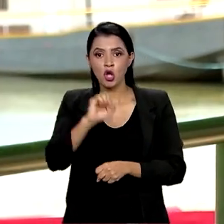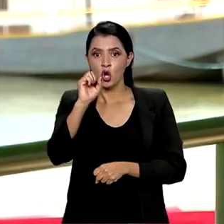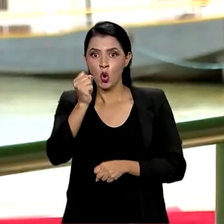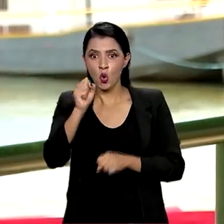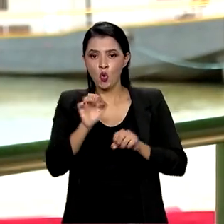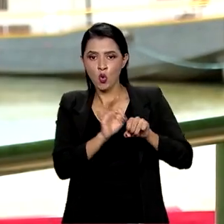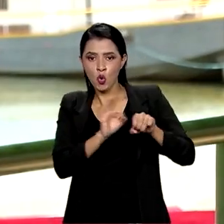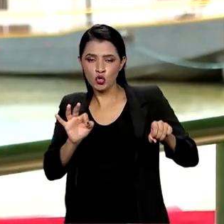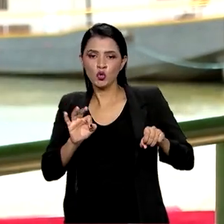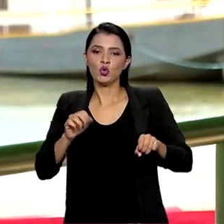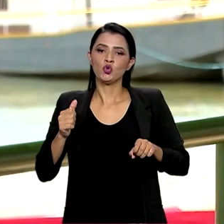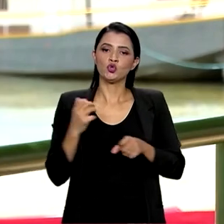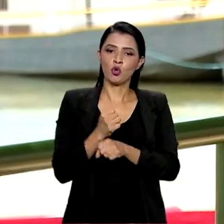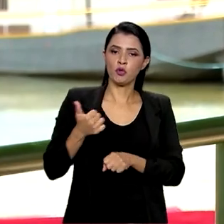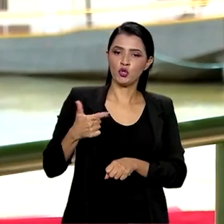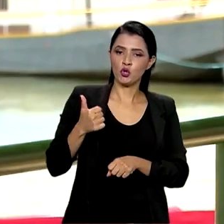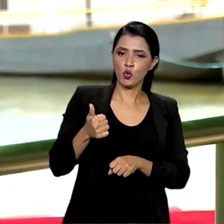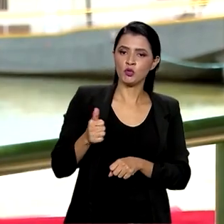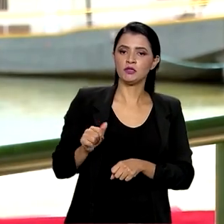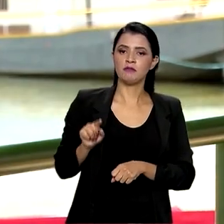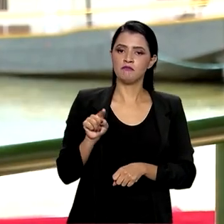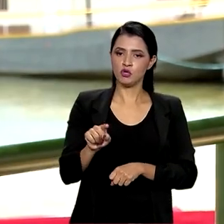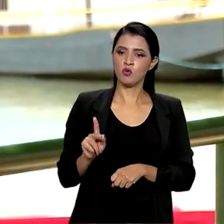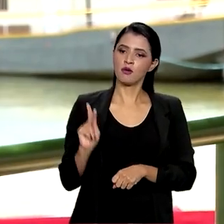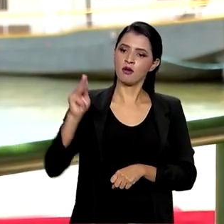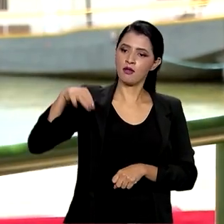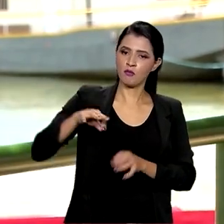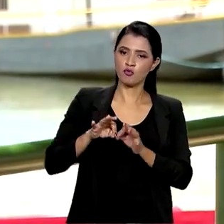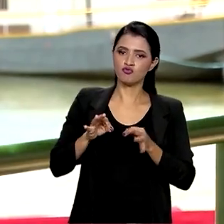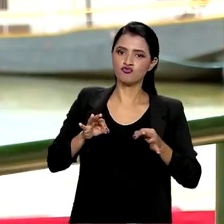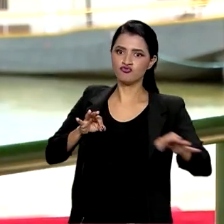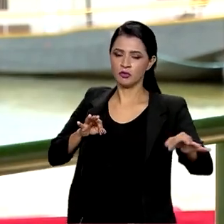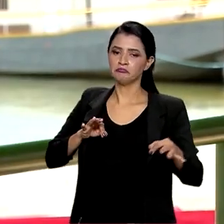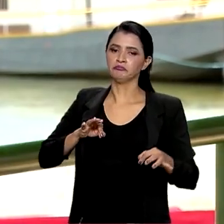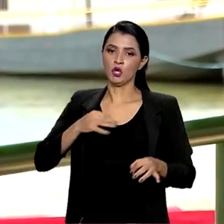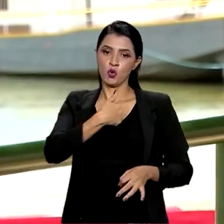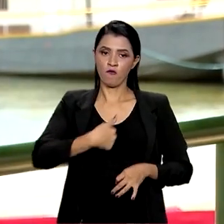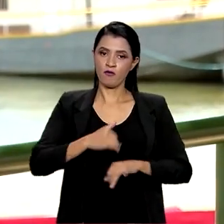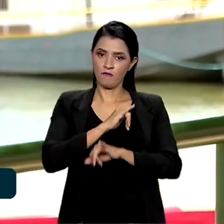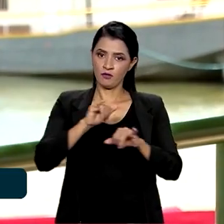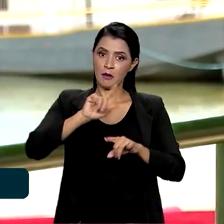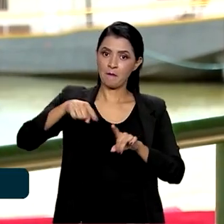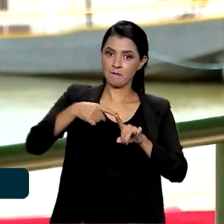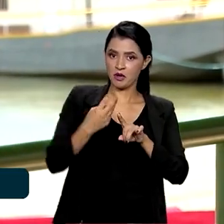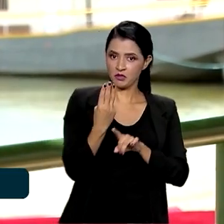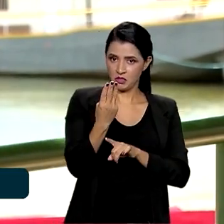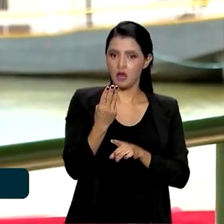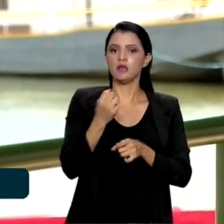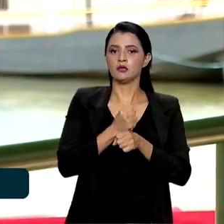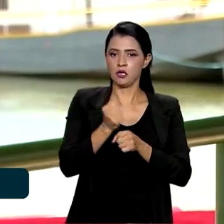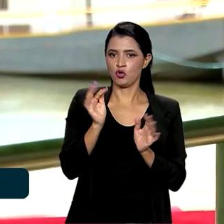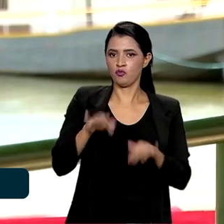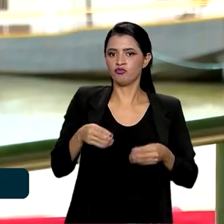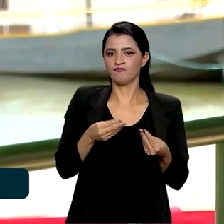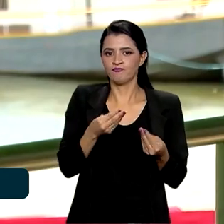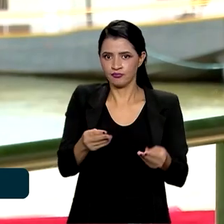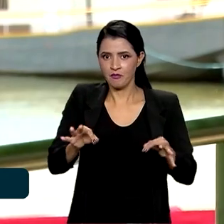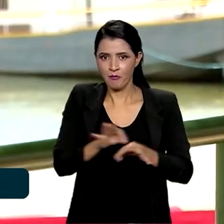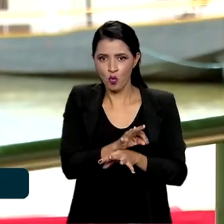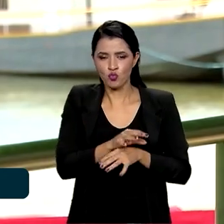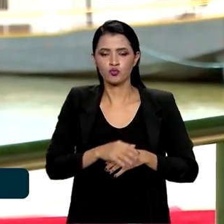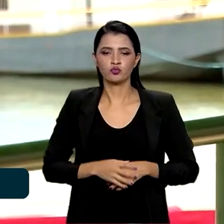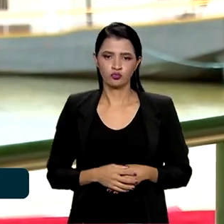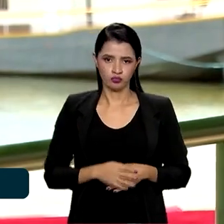12 mil quilômetros de extensão. A previsão do governo é que pelo menos mais 3 sejam entregues neste ano. A iniciativa